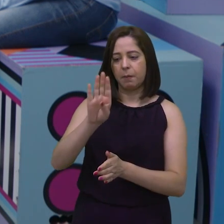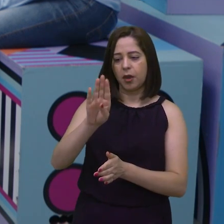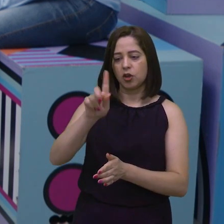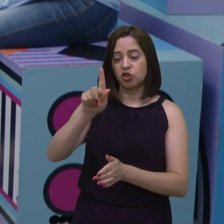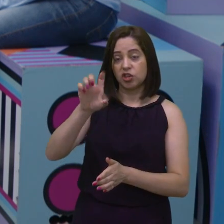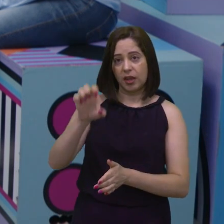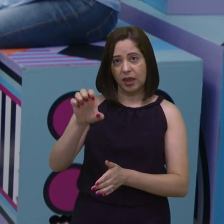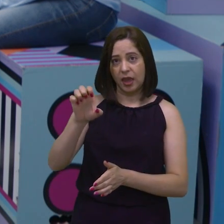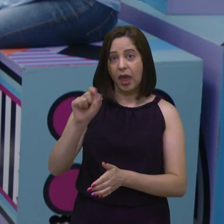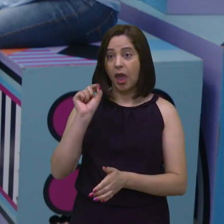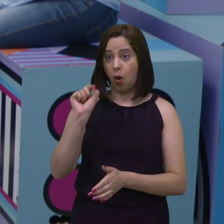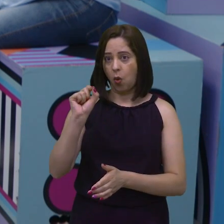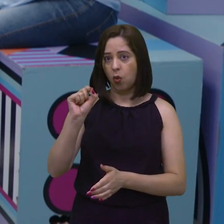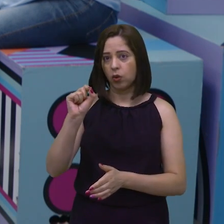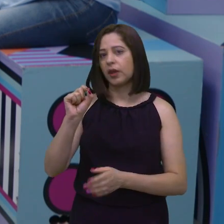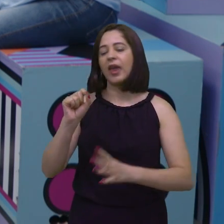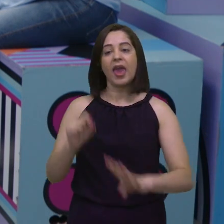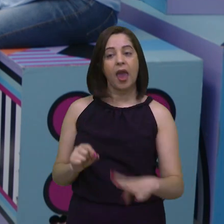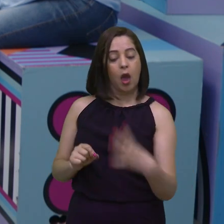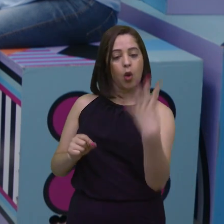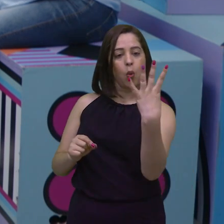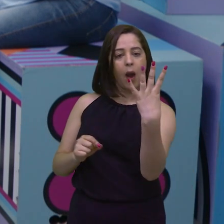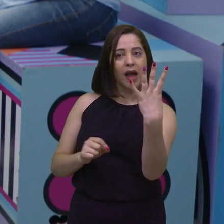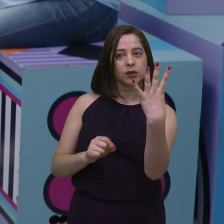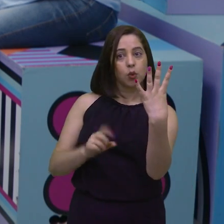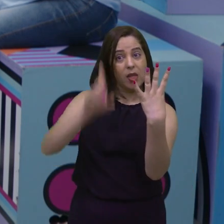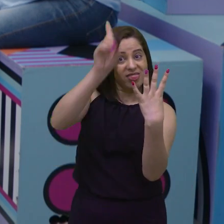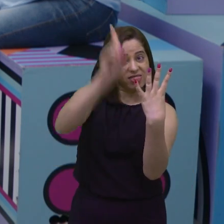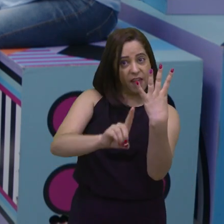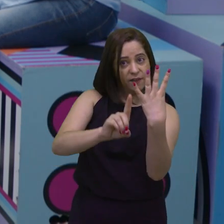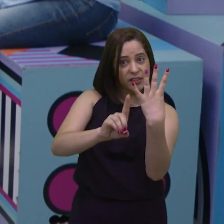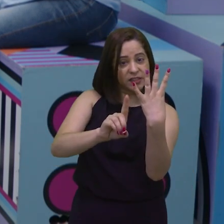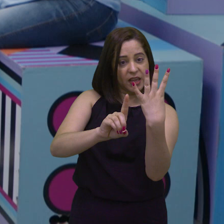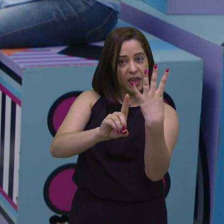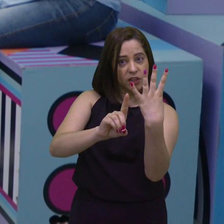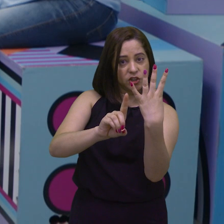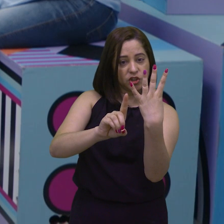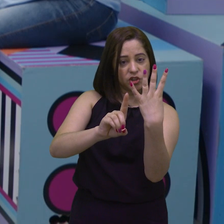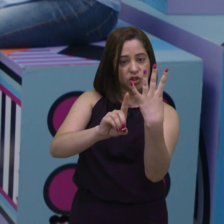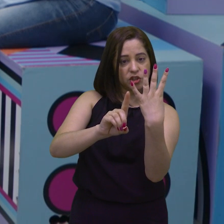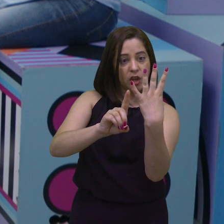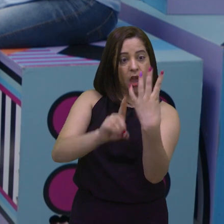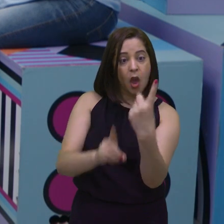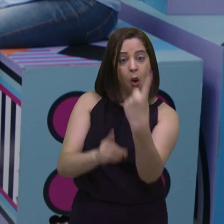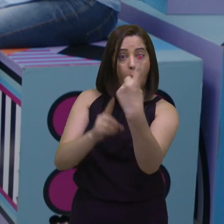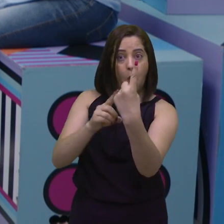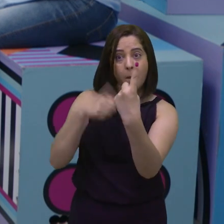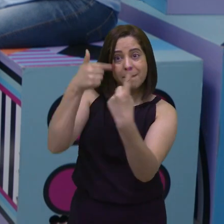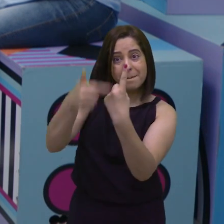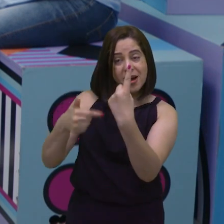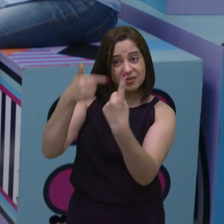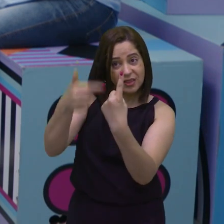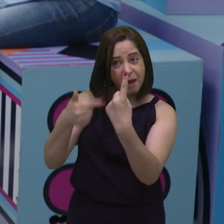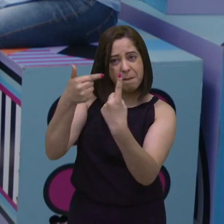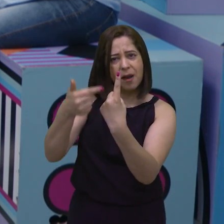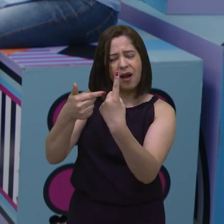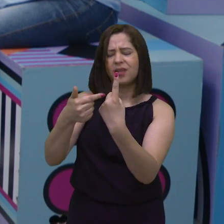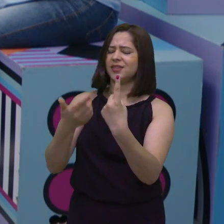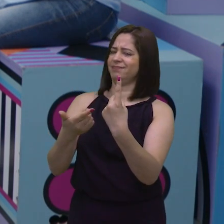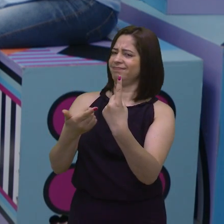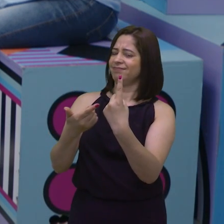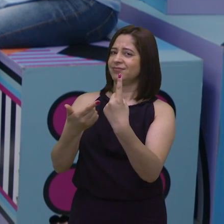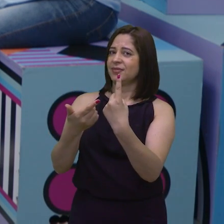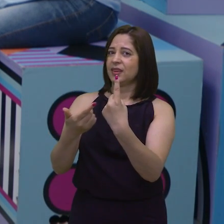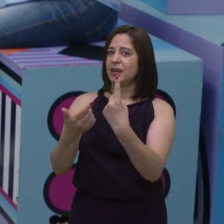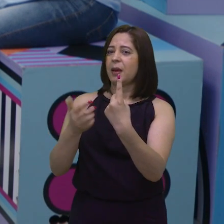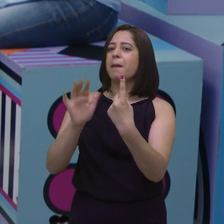IBGE falando que somente uma a cada 4 pessoas com deficiência trabalha, né, tem um emprego formal hoje. Como